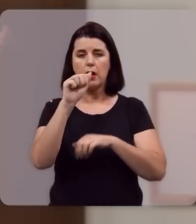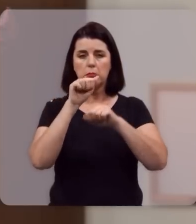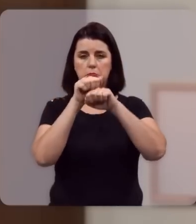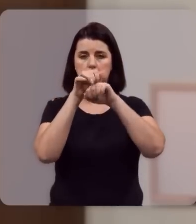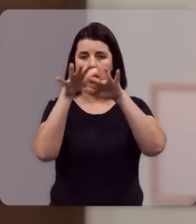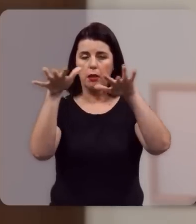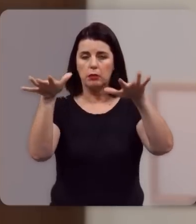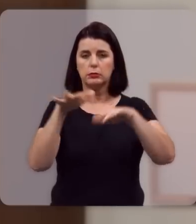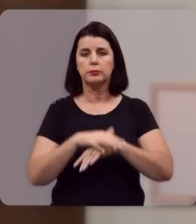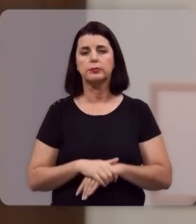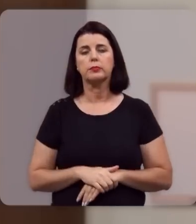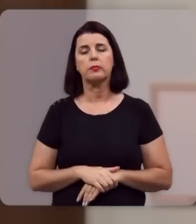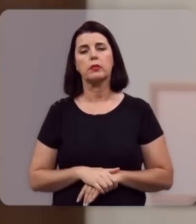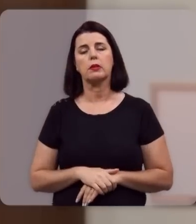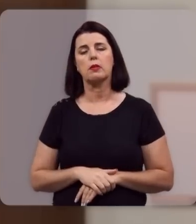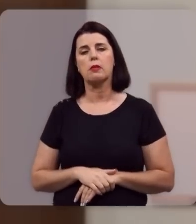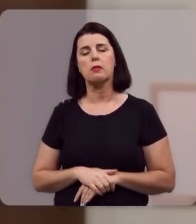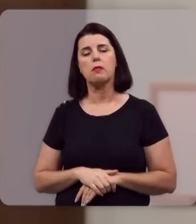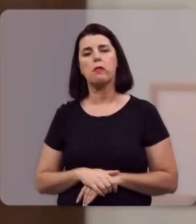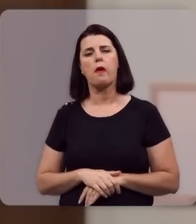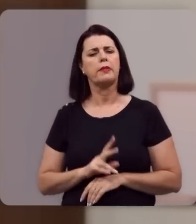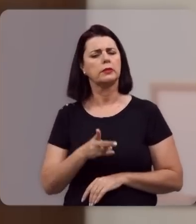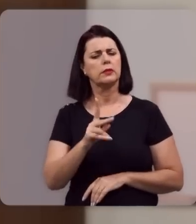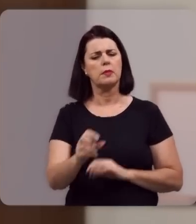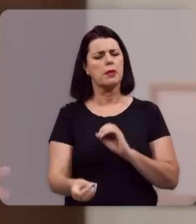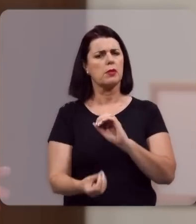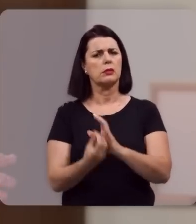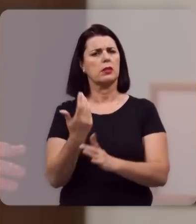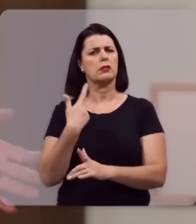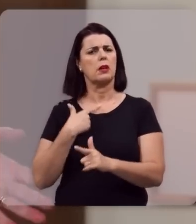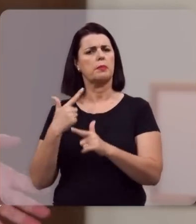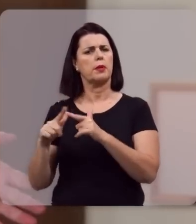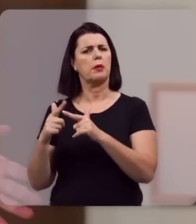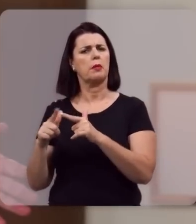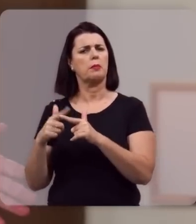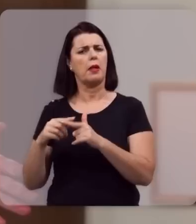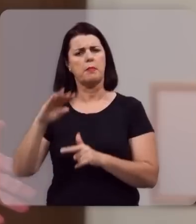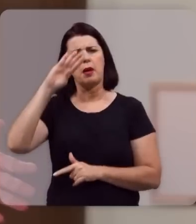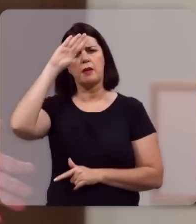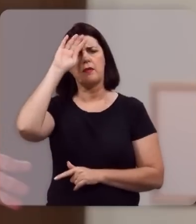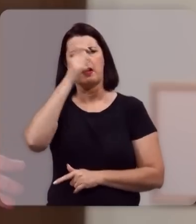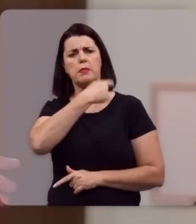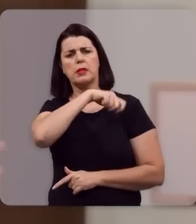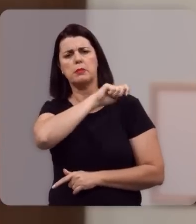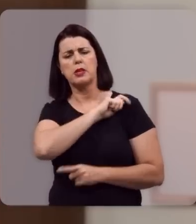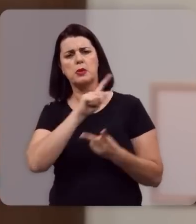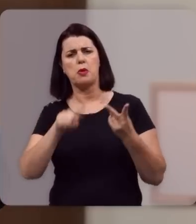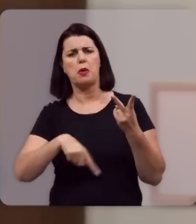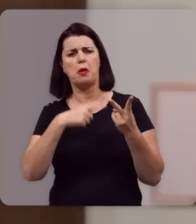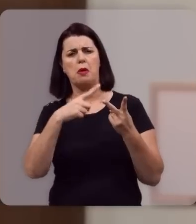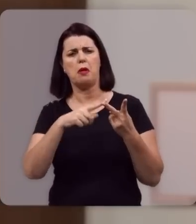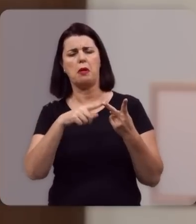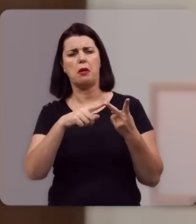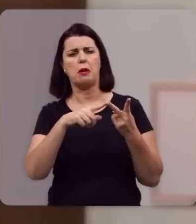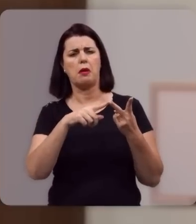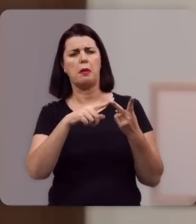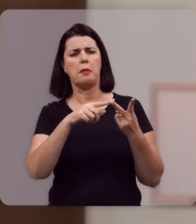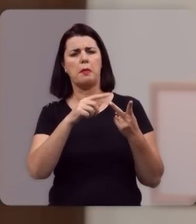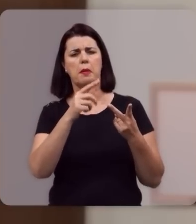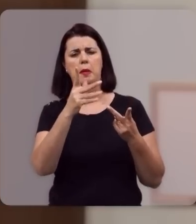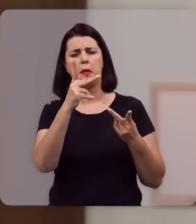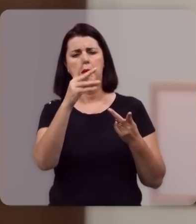que ceifou 1/3 da Europa. Você vê a febre espanhola no começo do século XX, que foi